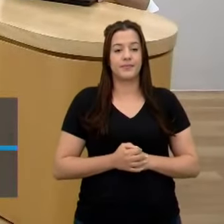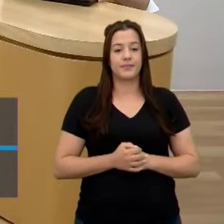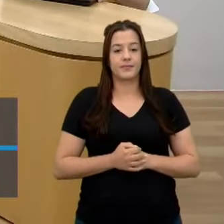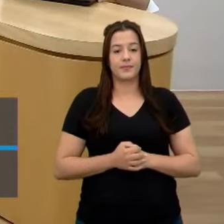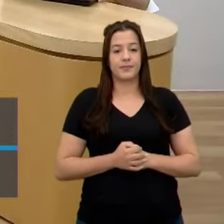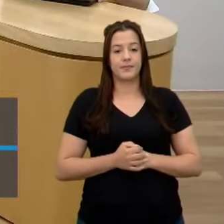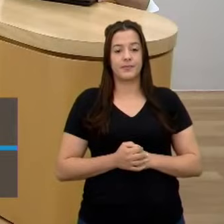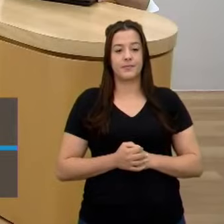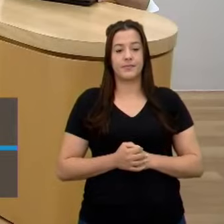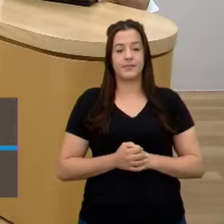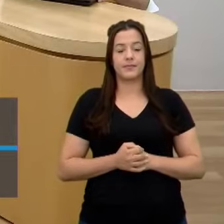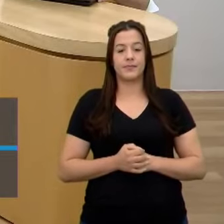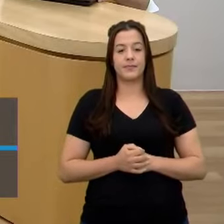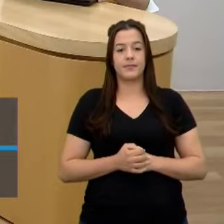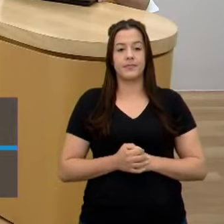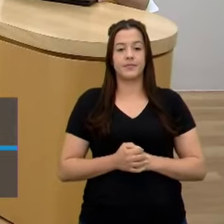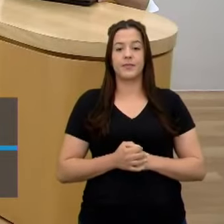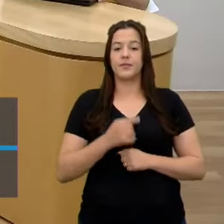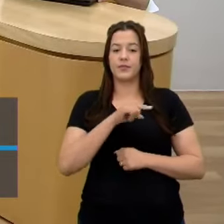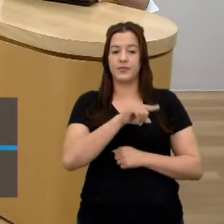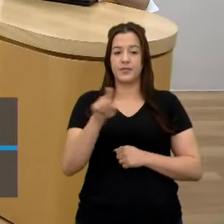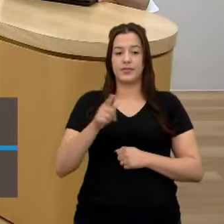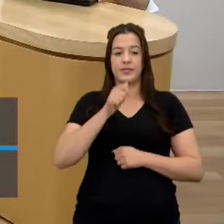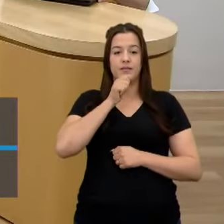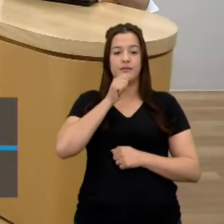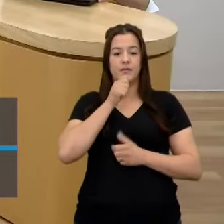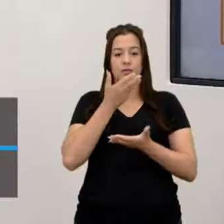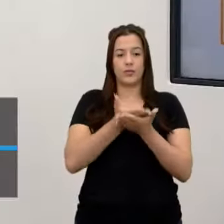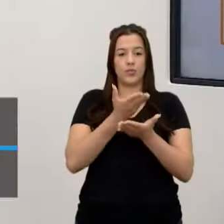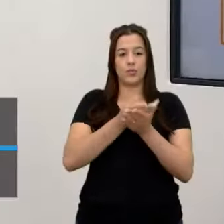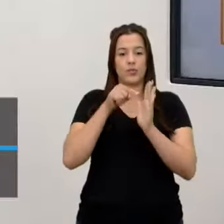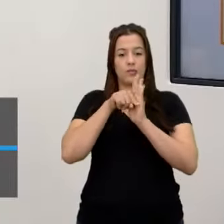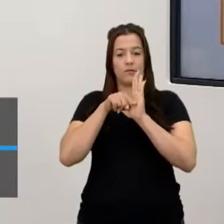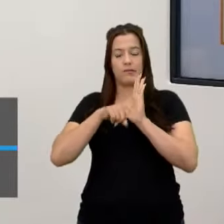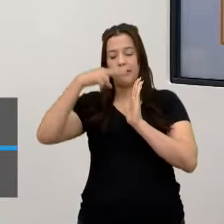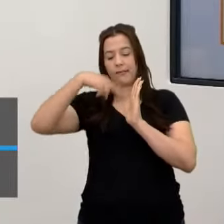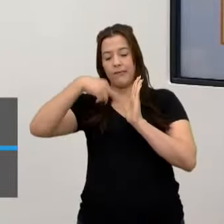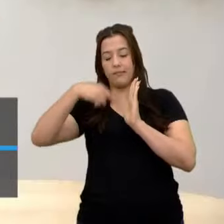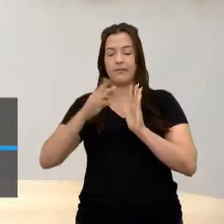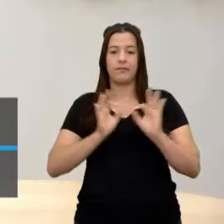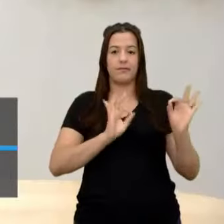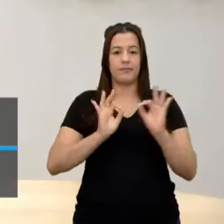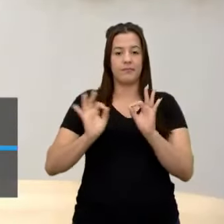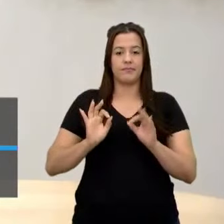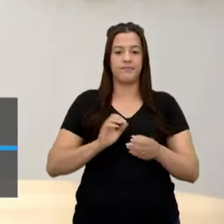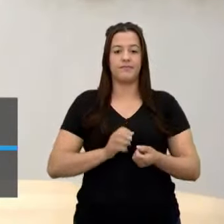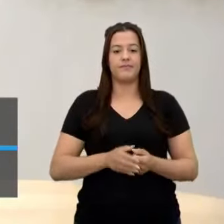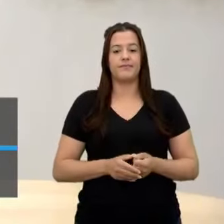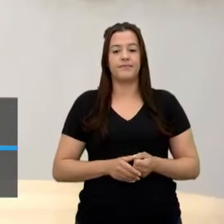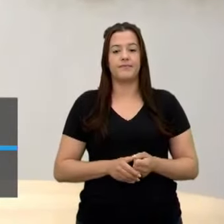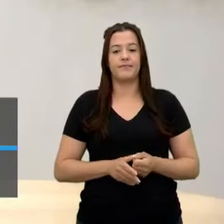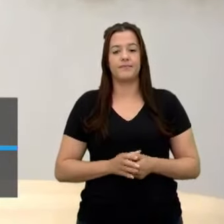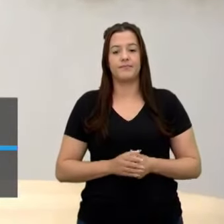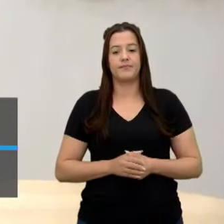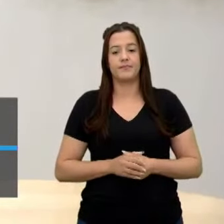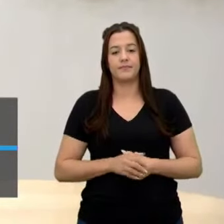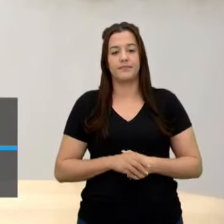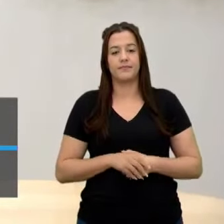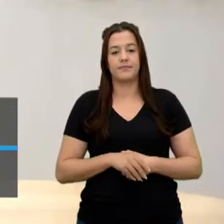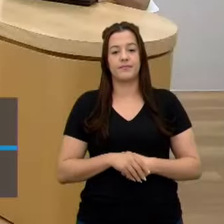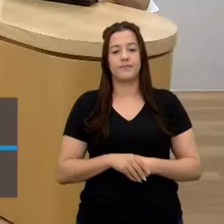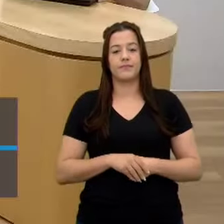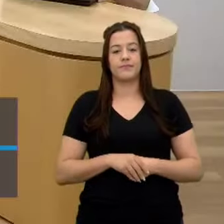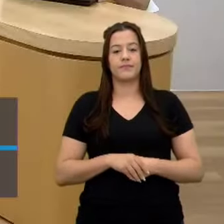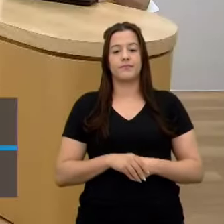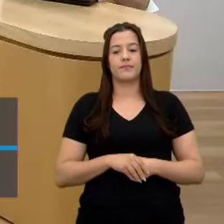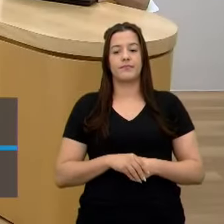planets. Maybe that's why. Talvez eles não tenham aí nem lido, nem ouvido. Or probably they are living in another planet now. Or maybe they are